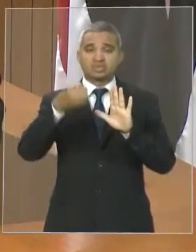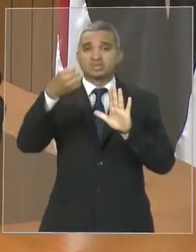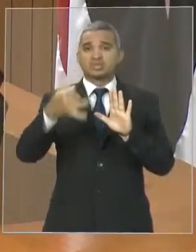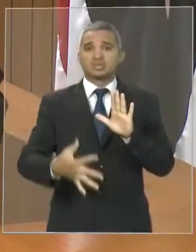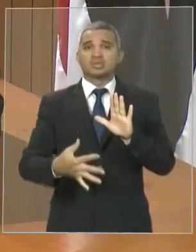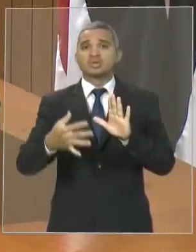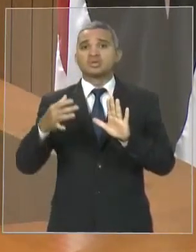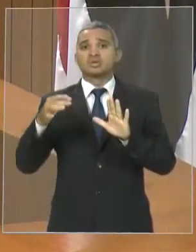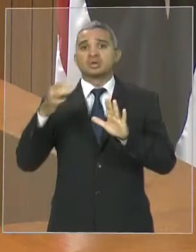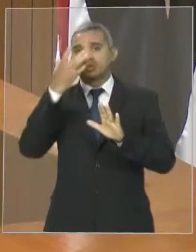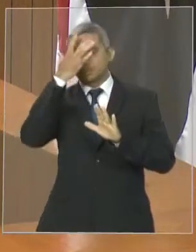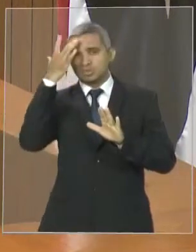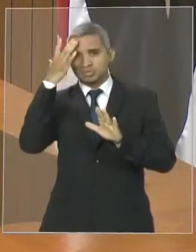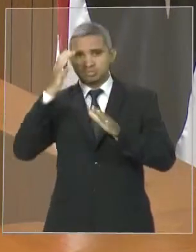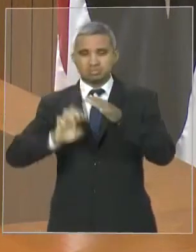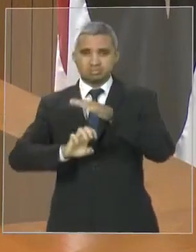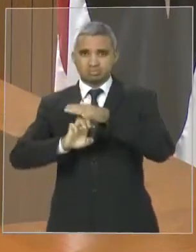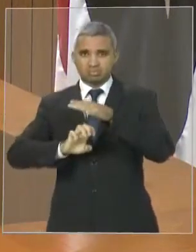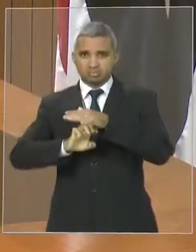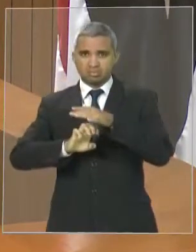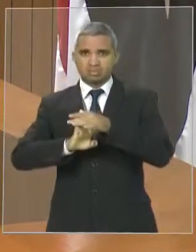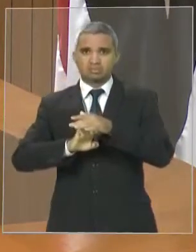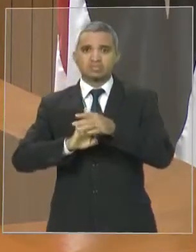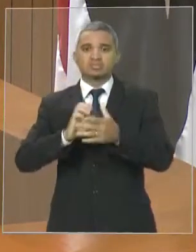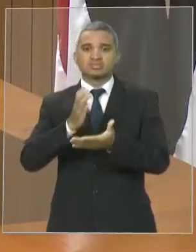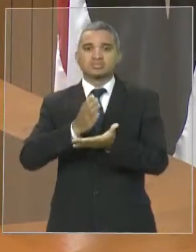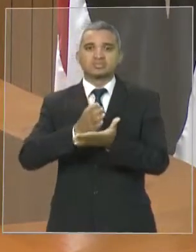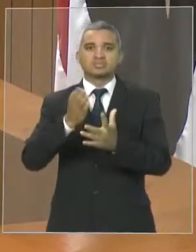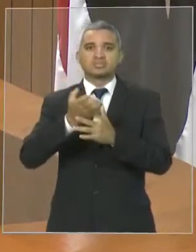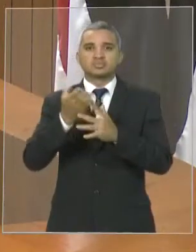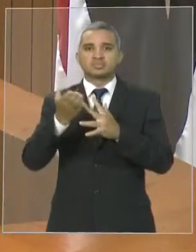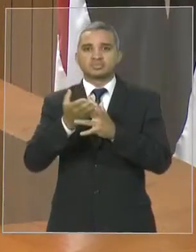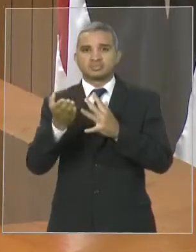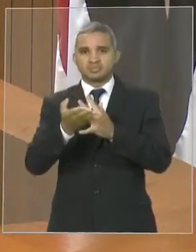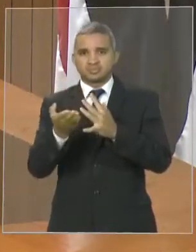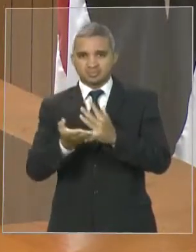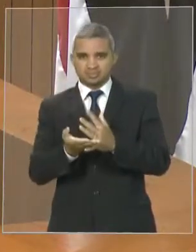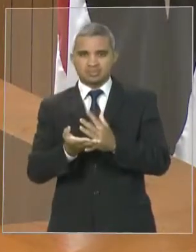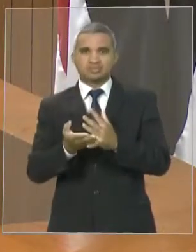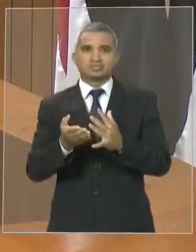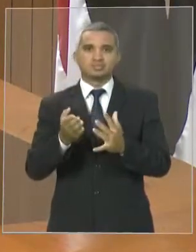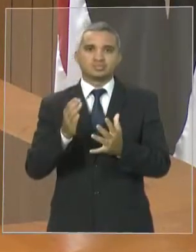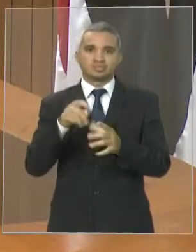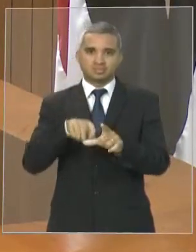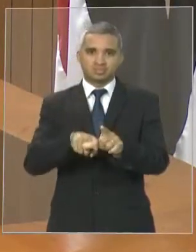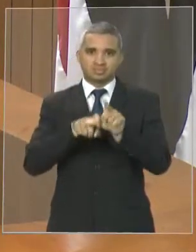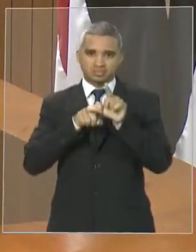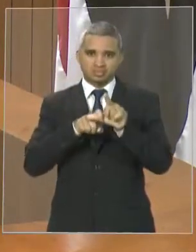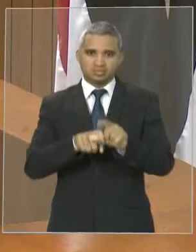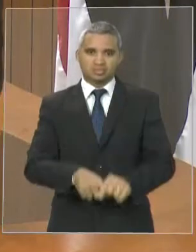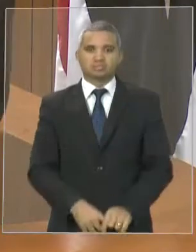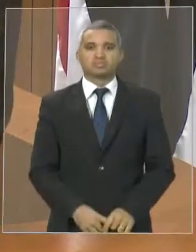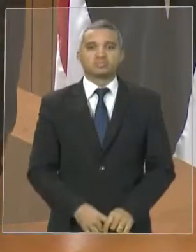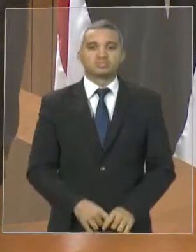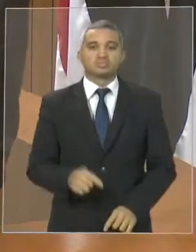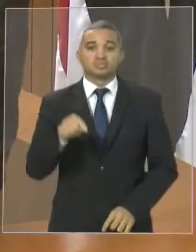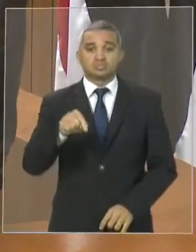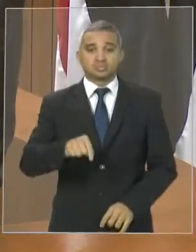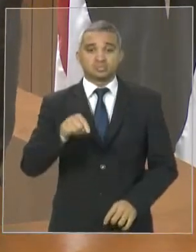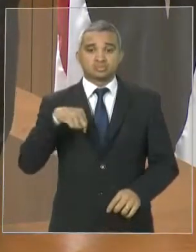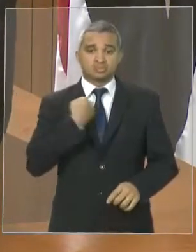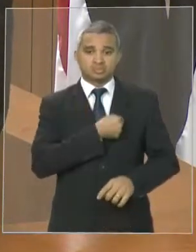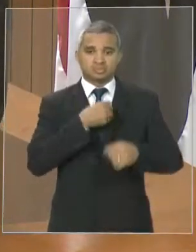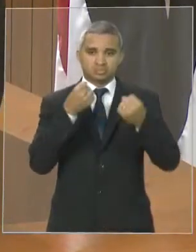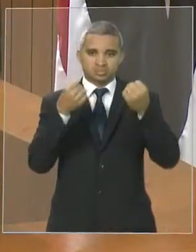Neto, que ele mesmo empurrou goela abaixo. E aqui nós dissemos dessa tribuna, nesse ponto, senhor